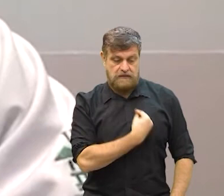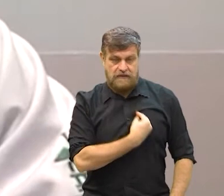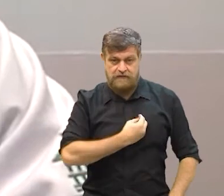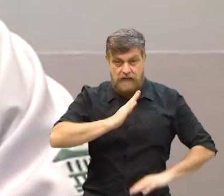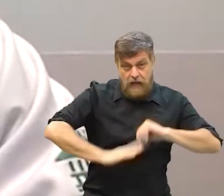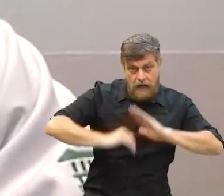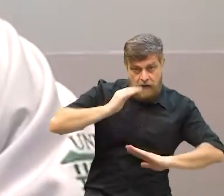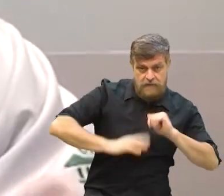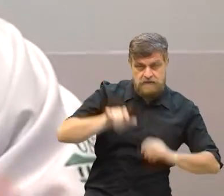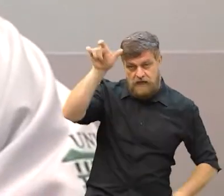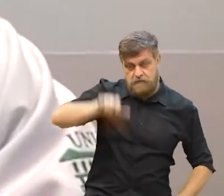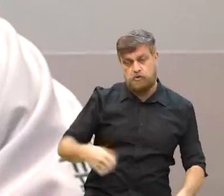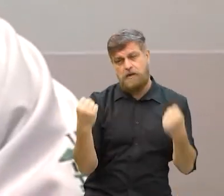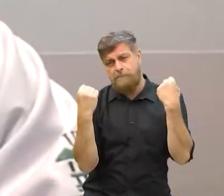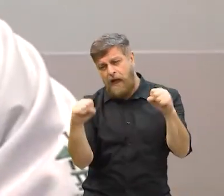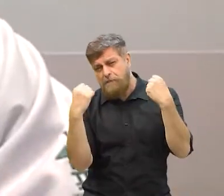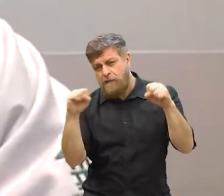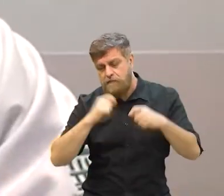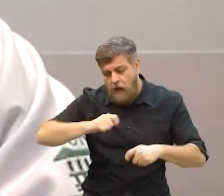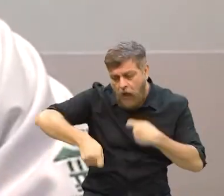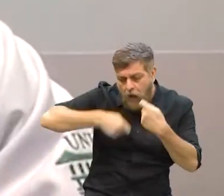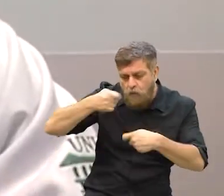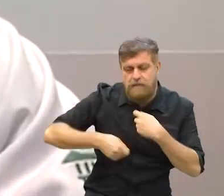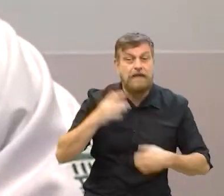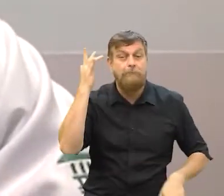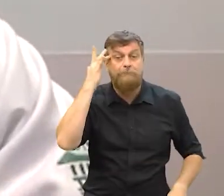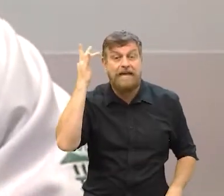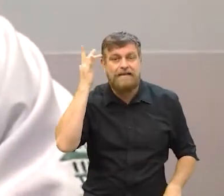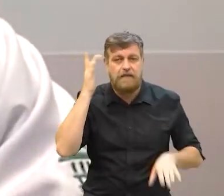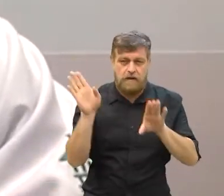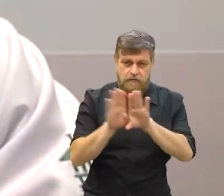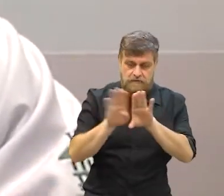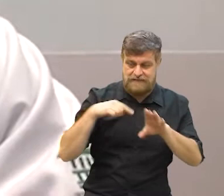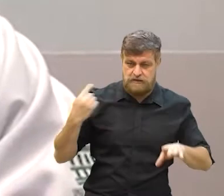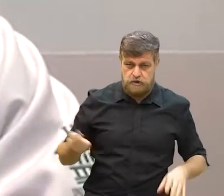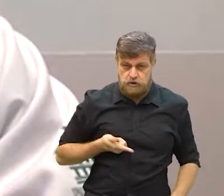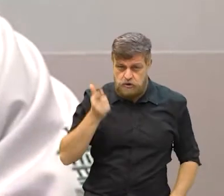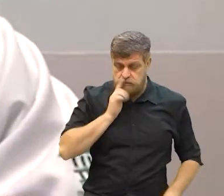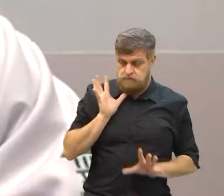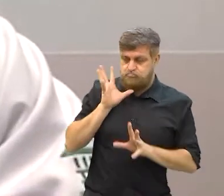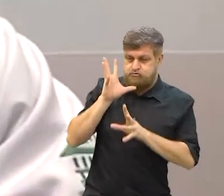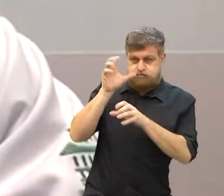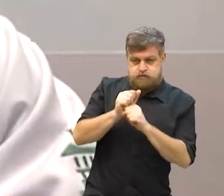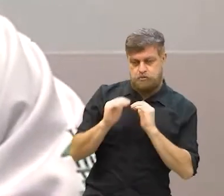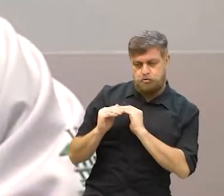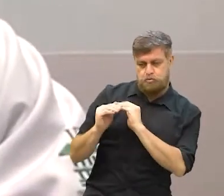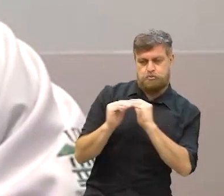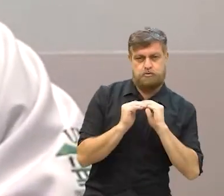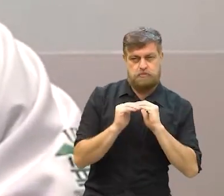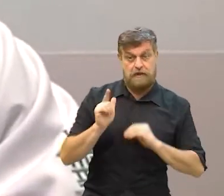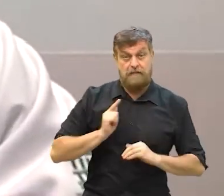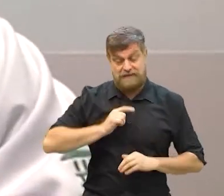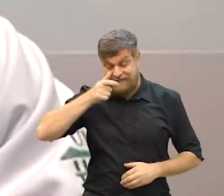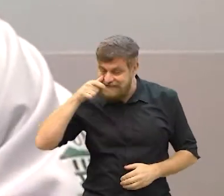a pessoa faz, se ela faz atividade física, o que ela come, a saúde mental. Se a gente conseguir um equilíbrio disso, né, isso é